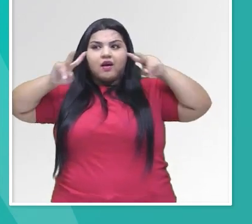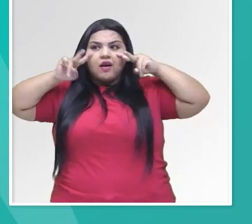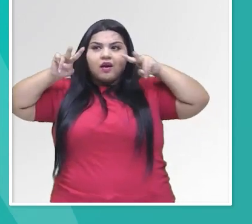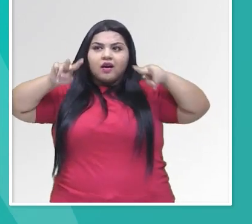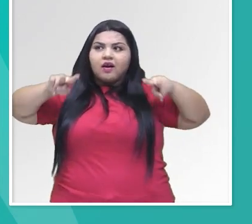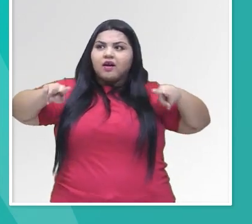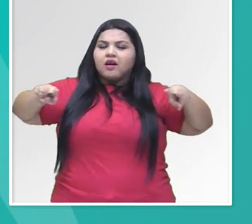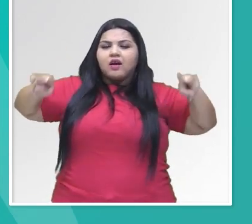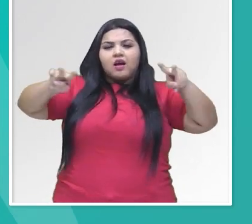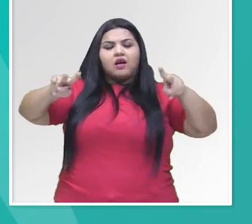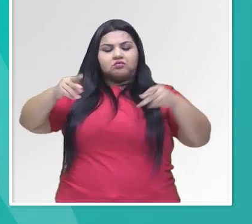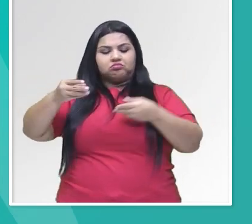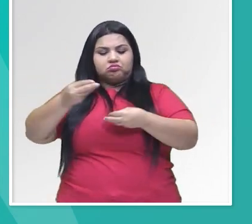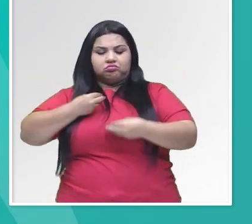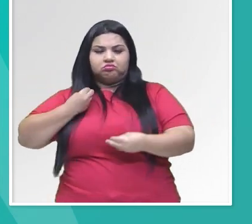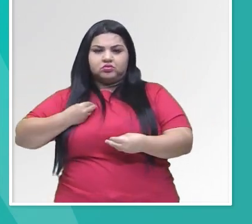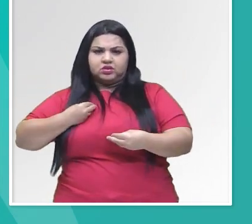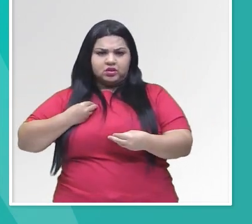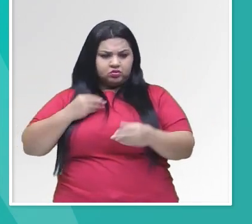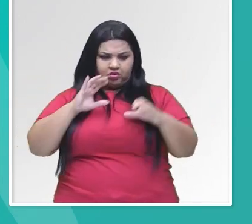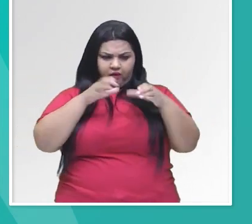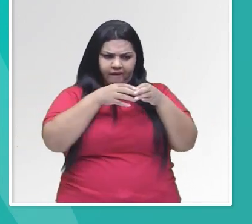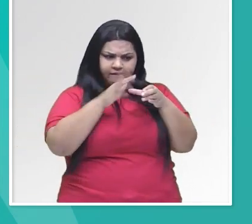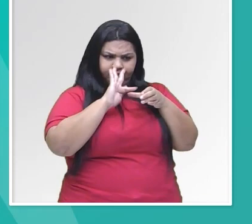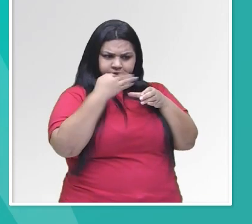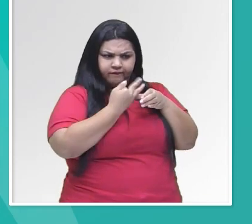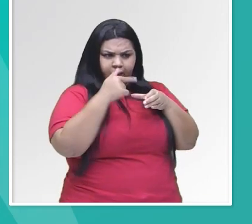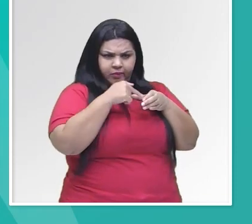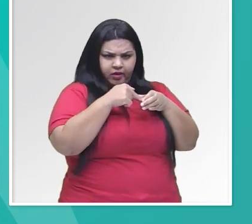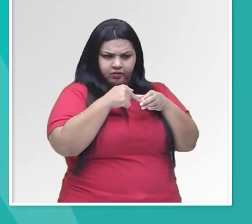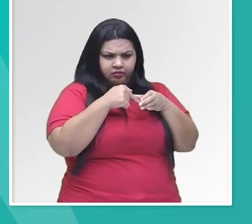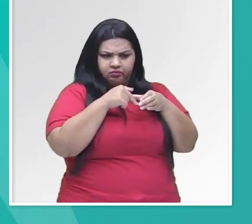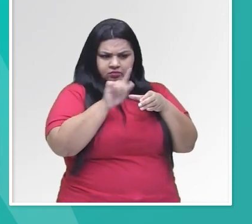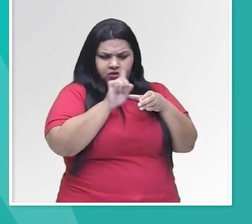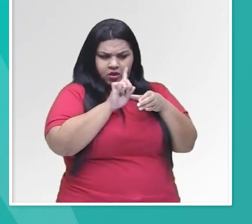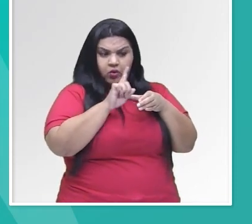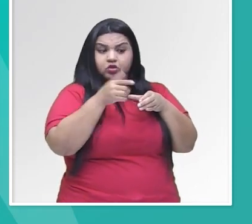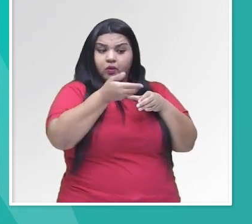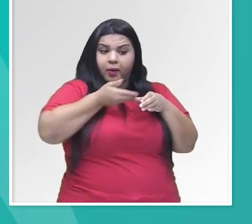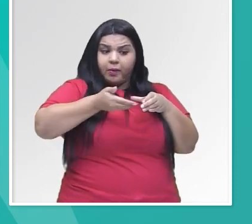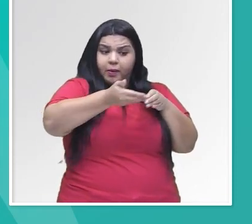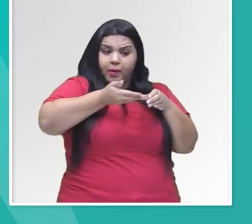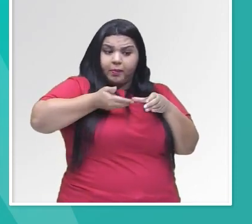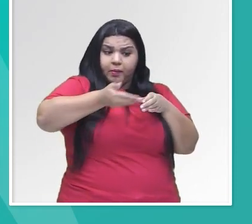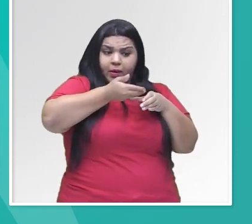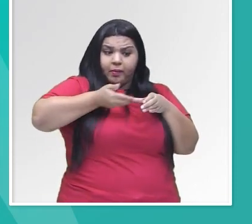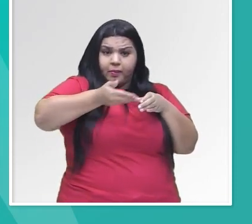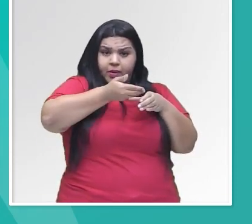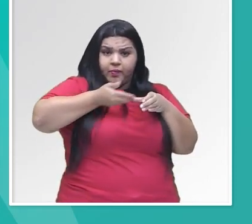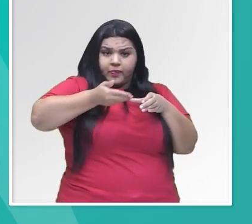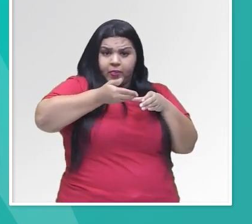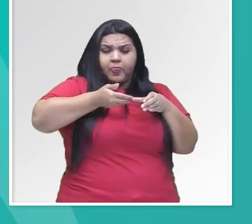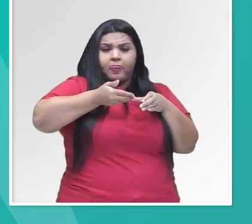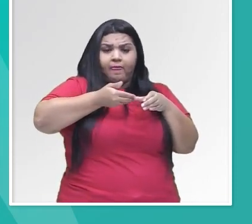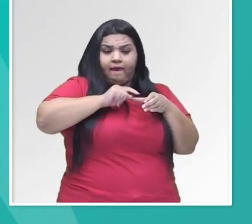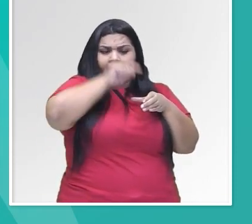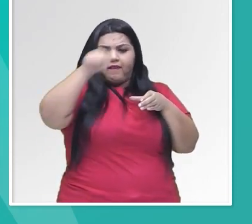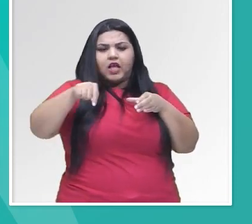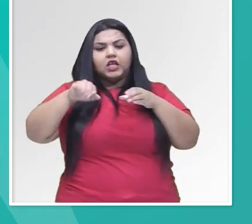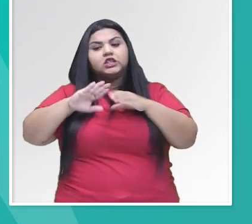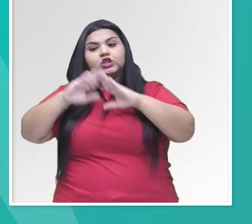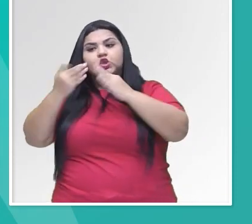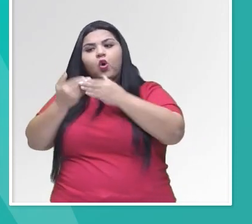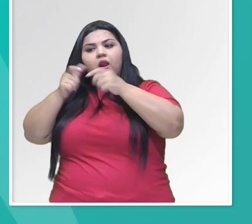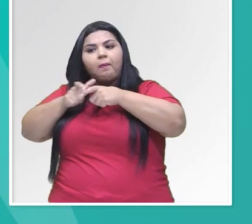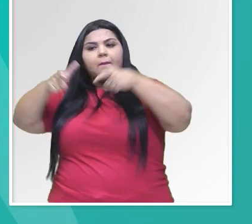de conviver, porque aí já não é só na nossa família. Lá estou convivendo com um grupo maior. Este